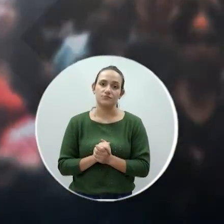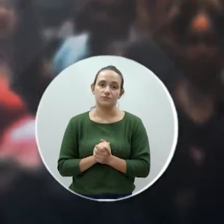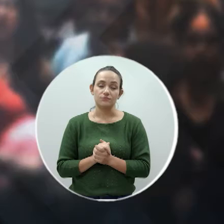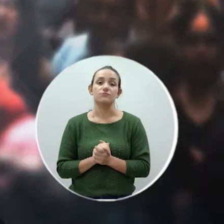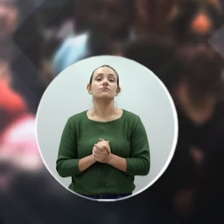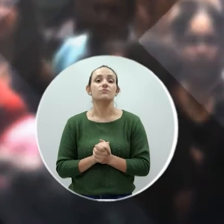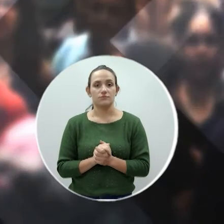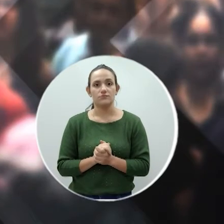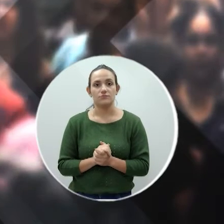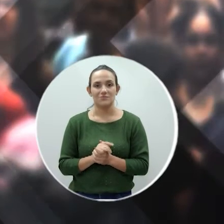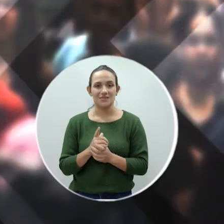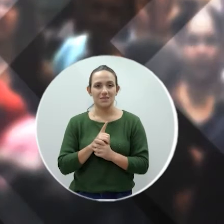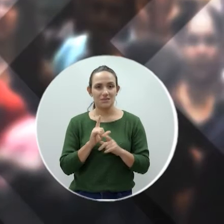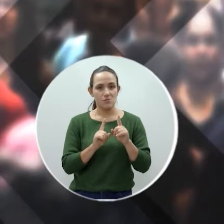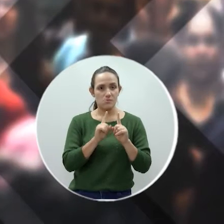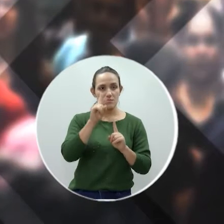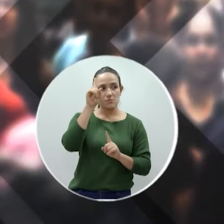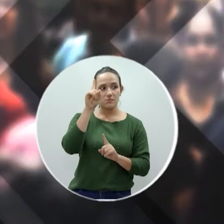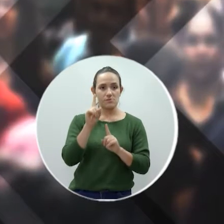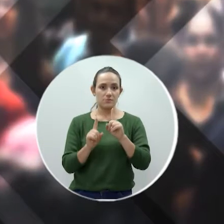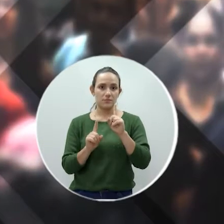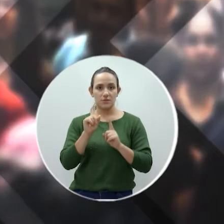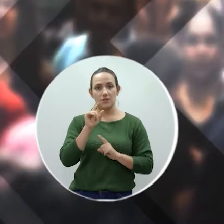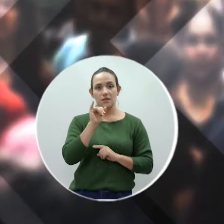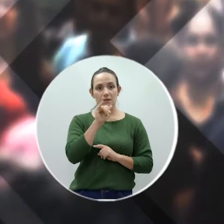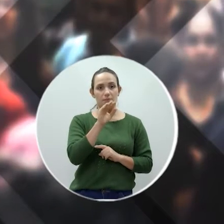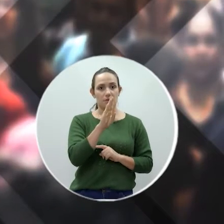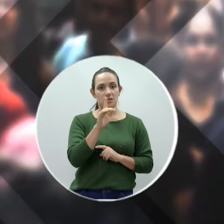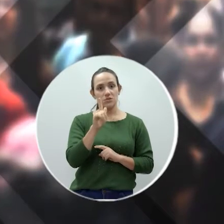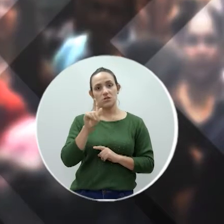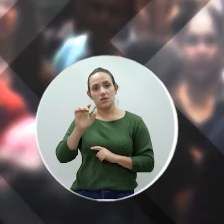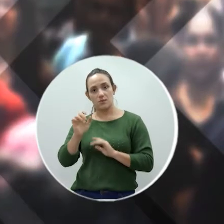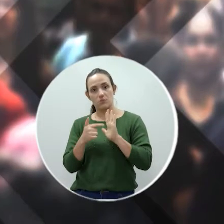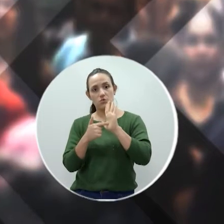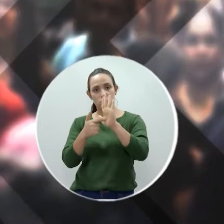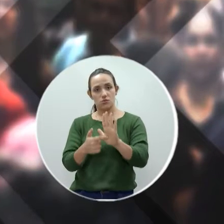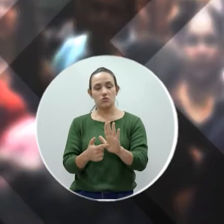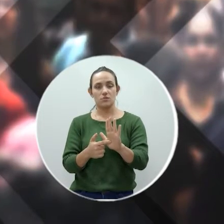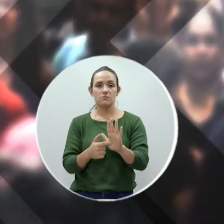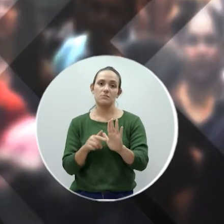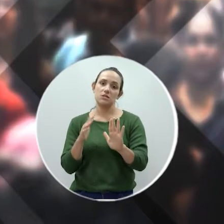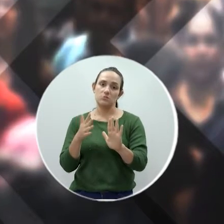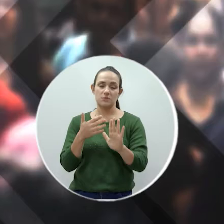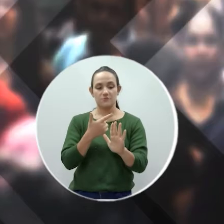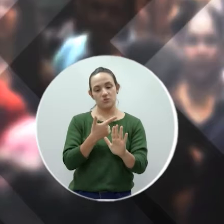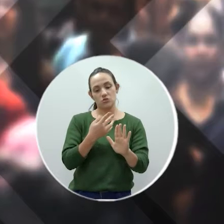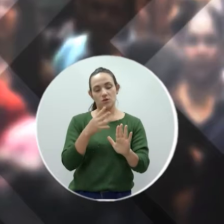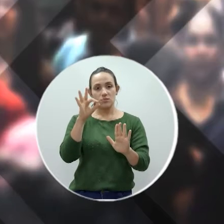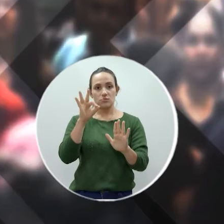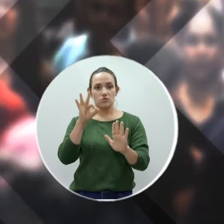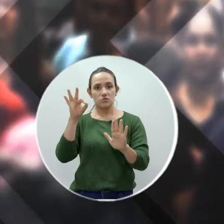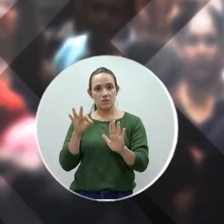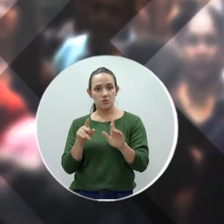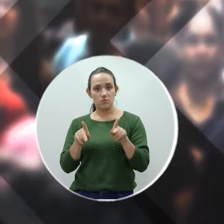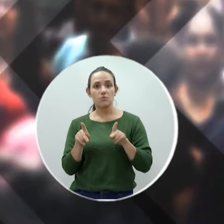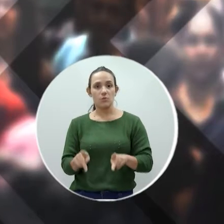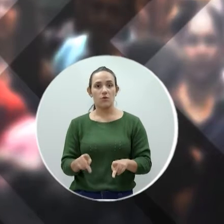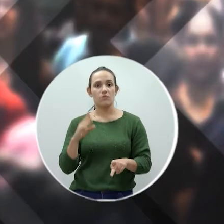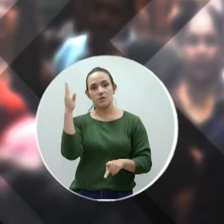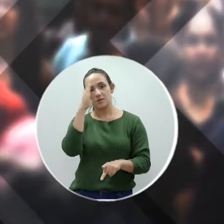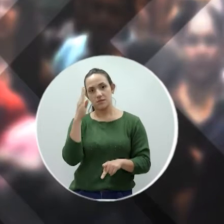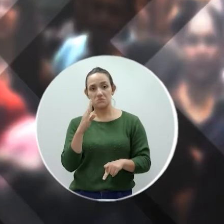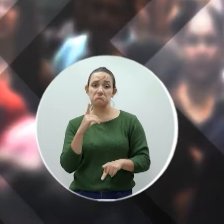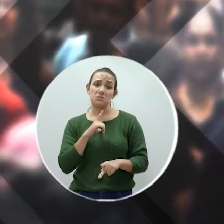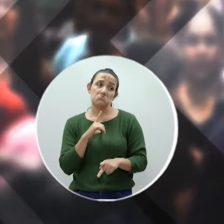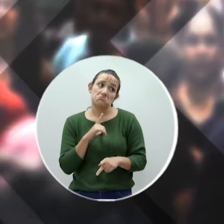Os dados do último censo do IBGE, feito em 2010, levantaram que cerca de 24% da população brasileira tem algum